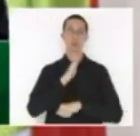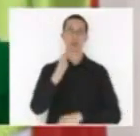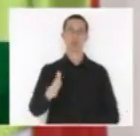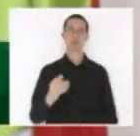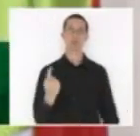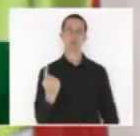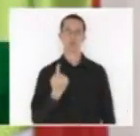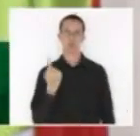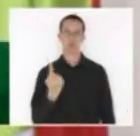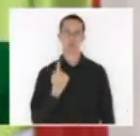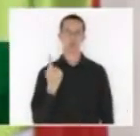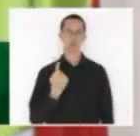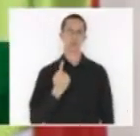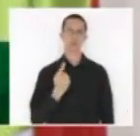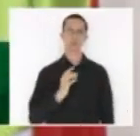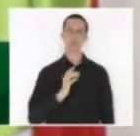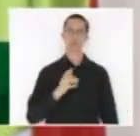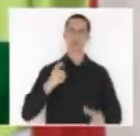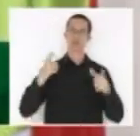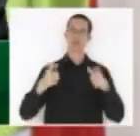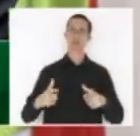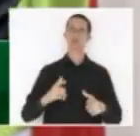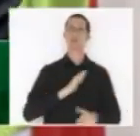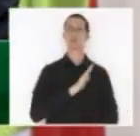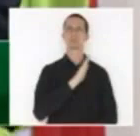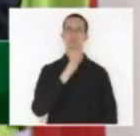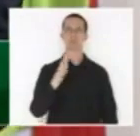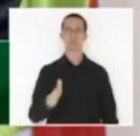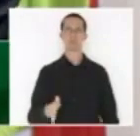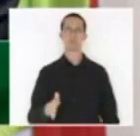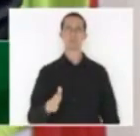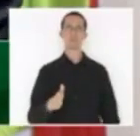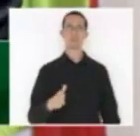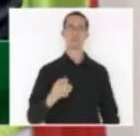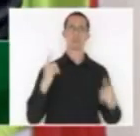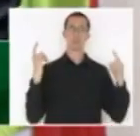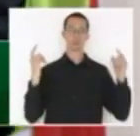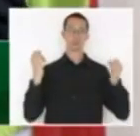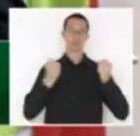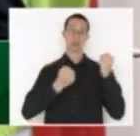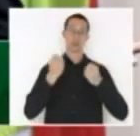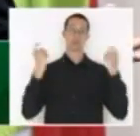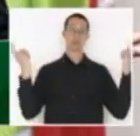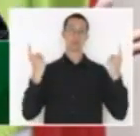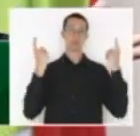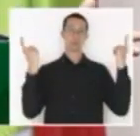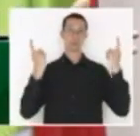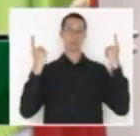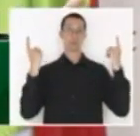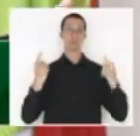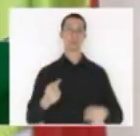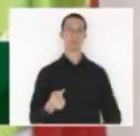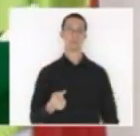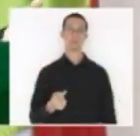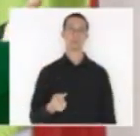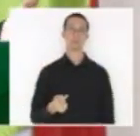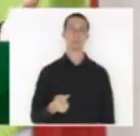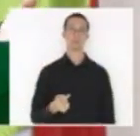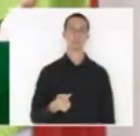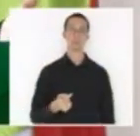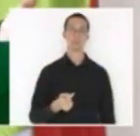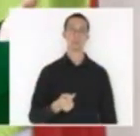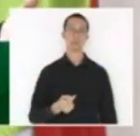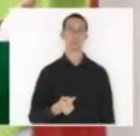tiram plantão, vão no local do crime com a viatura, que daqui a pouco não conseguem nem